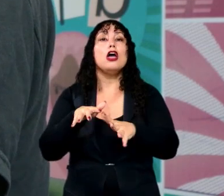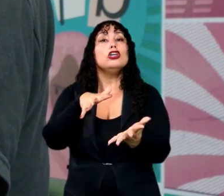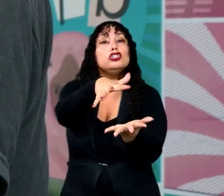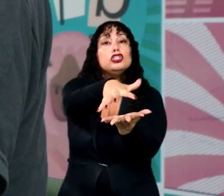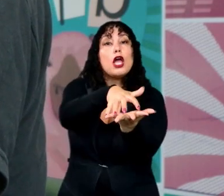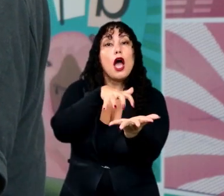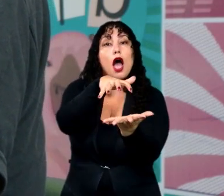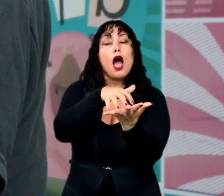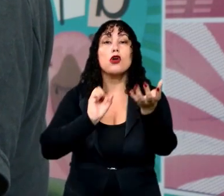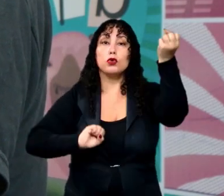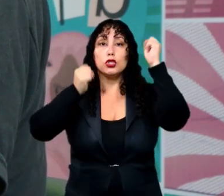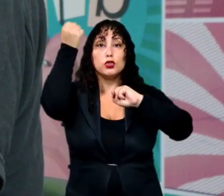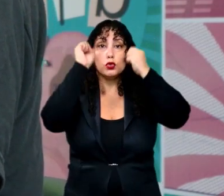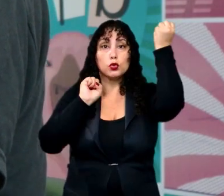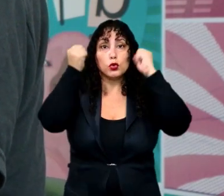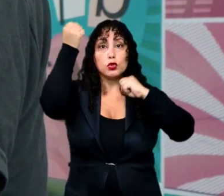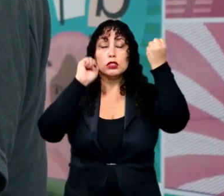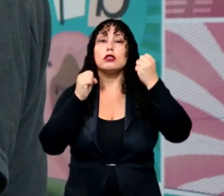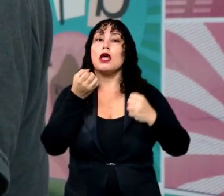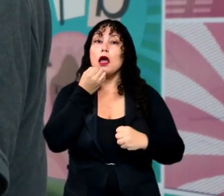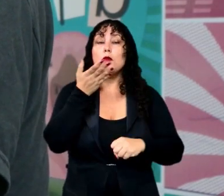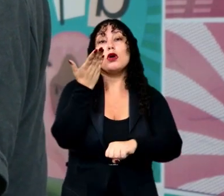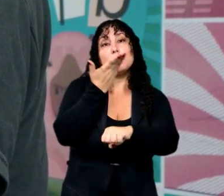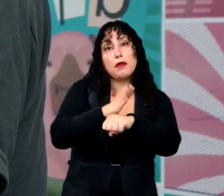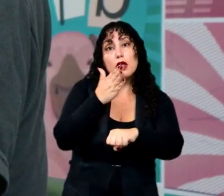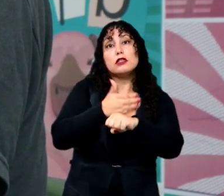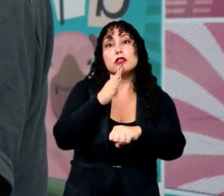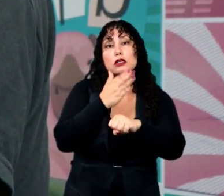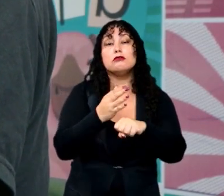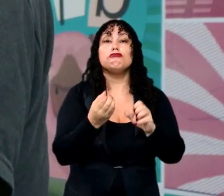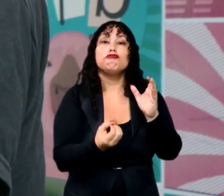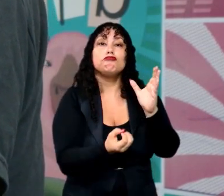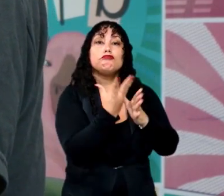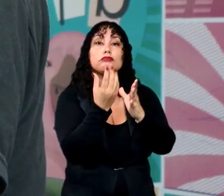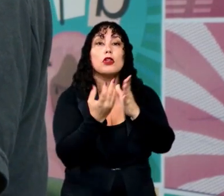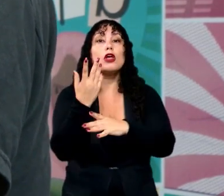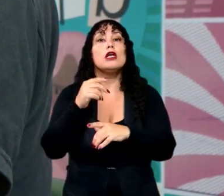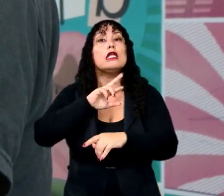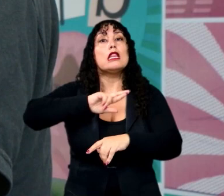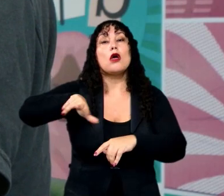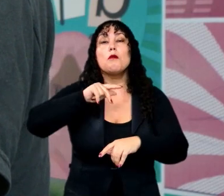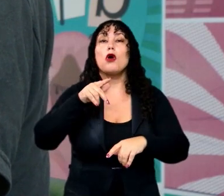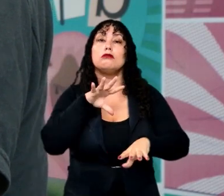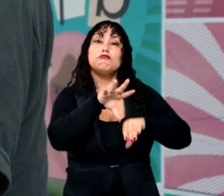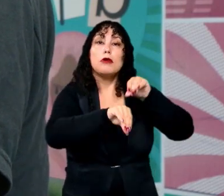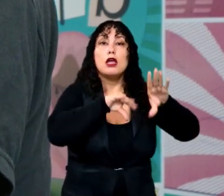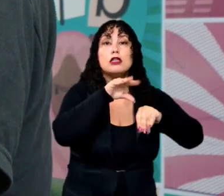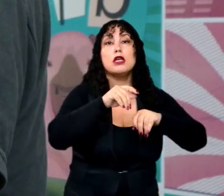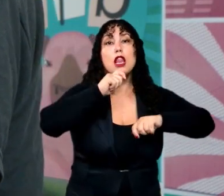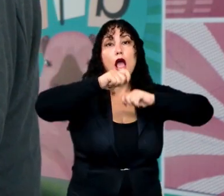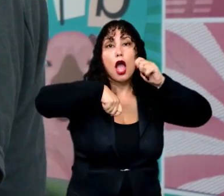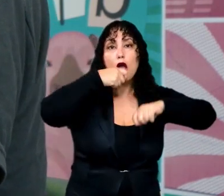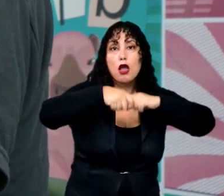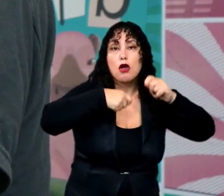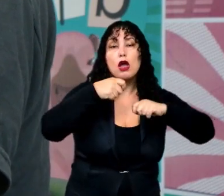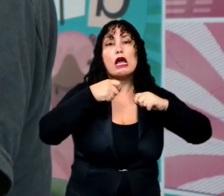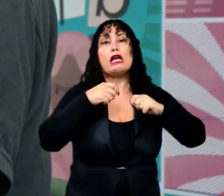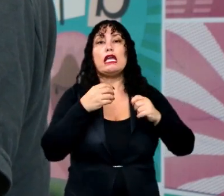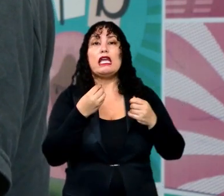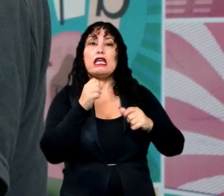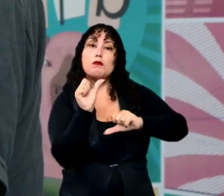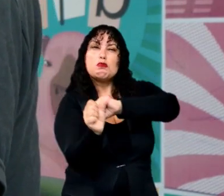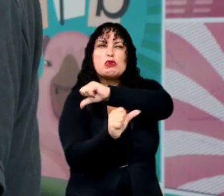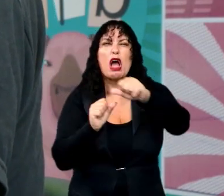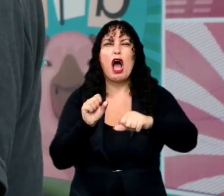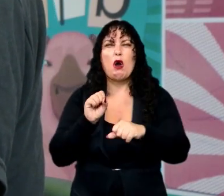agroindústria nós temos as boas práticas de fabricação tá você não pode manipular um alimento e gerar algum contaminante